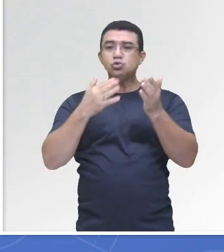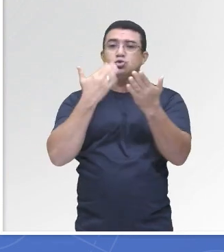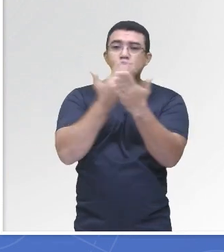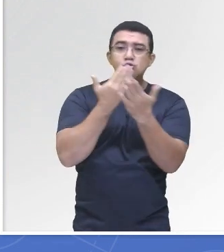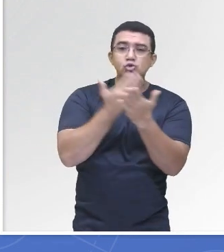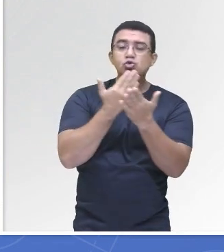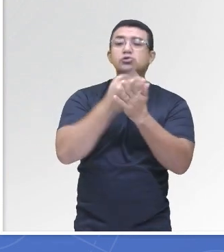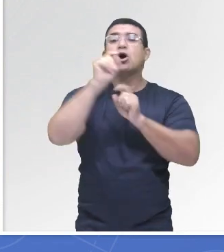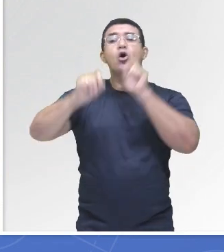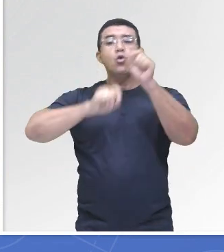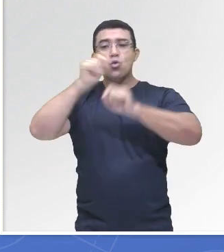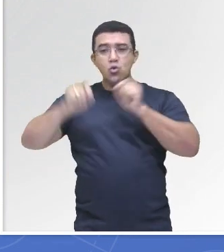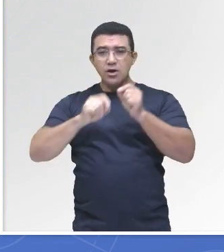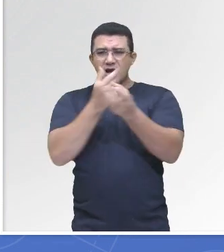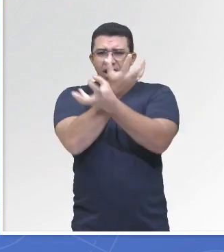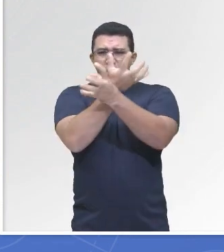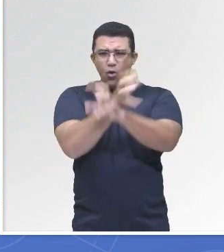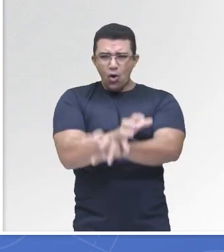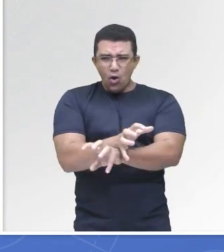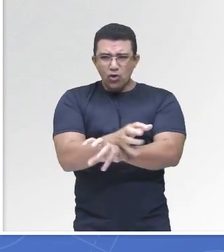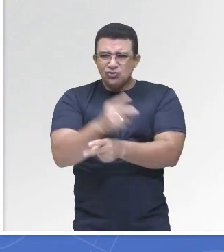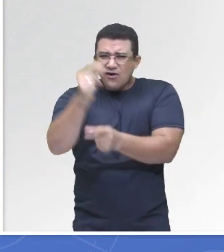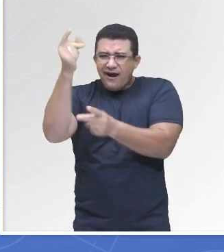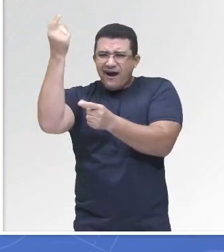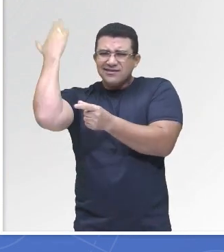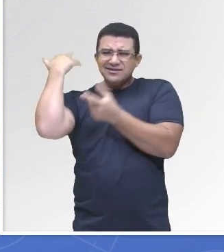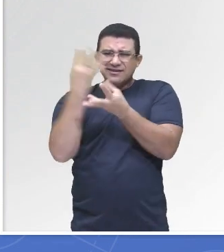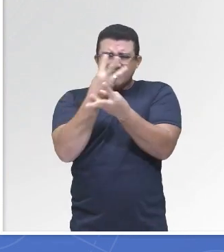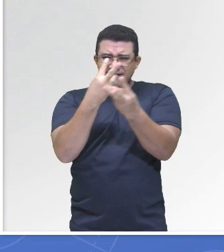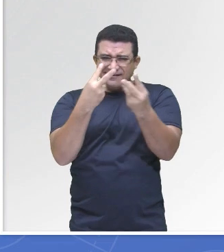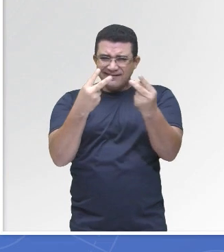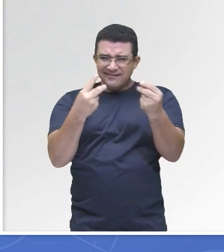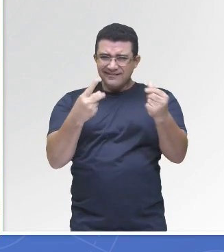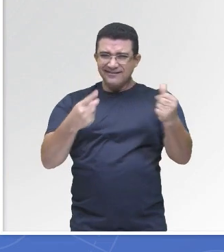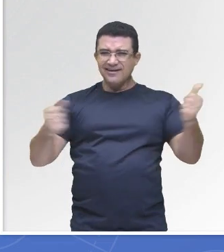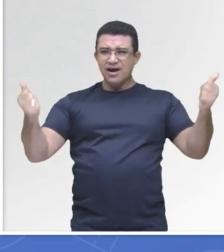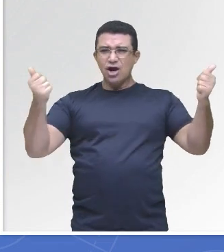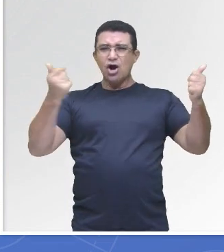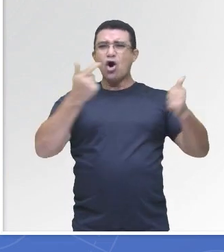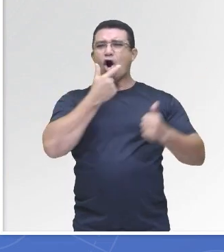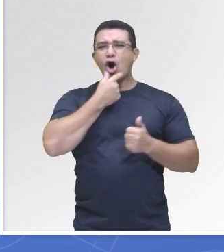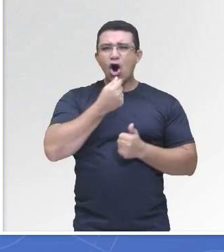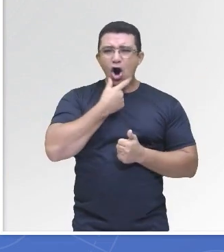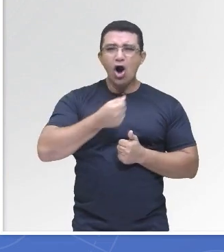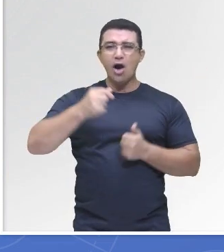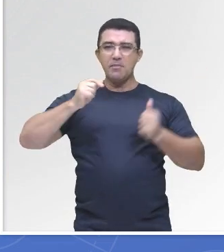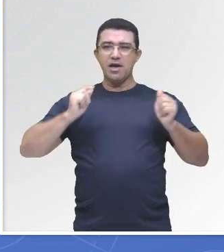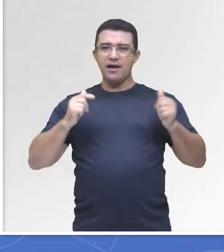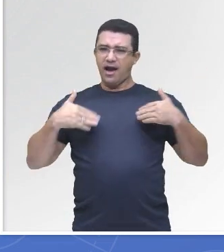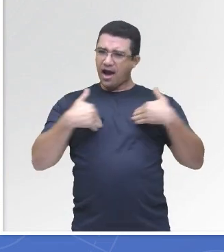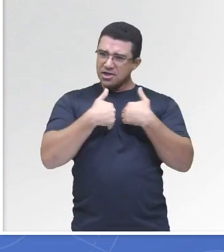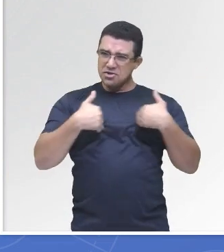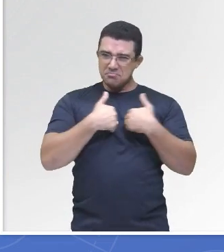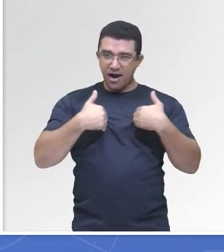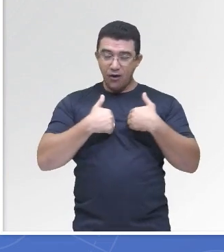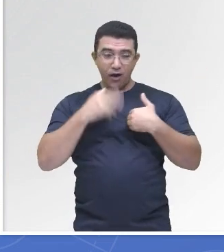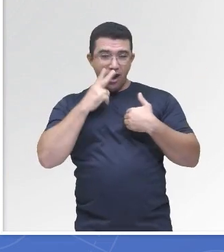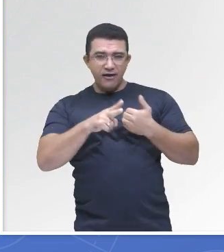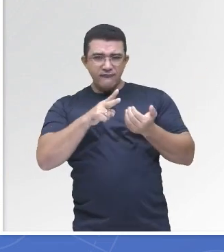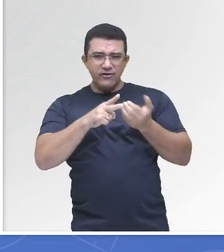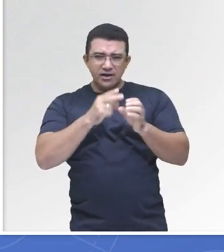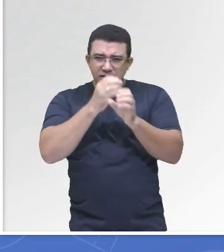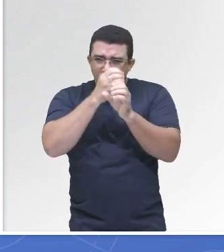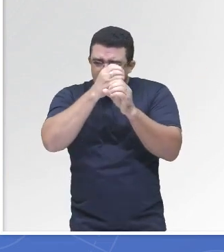Quem já teve a oportunidade de ver um fóssil aí, viu que por determinadas características, e aí eu deixo isso com o